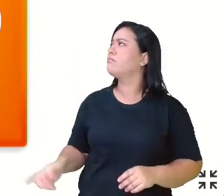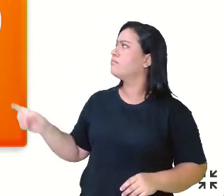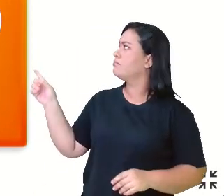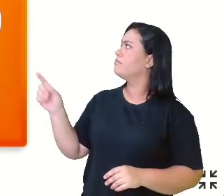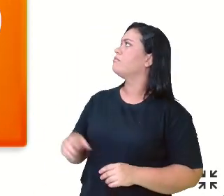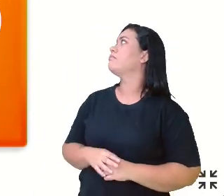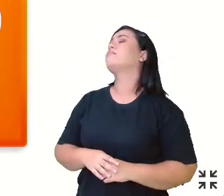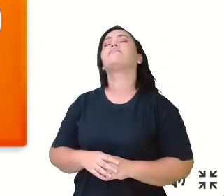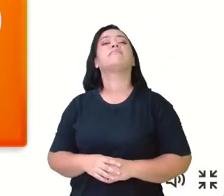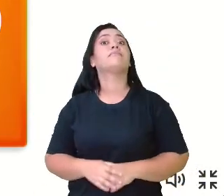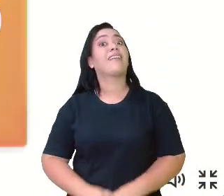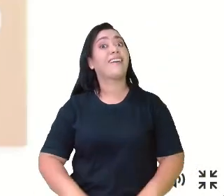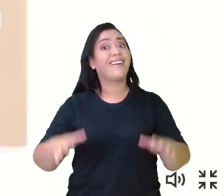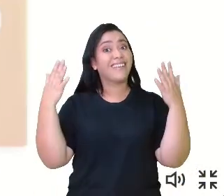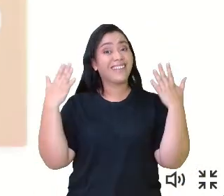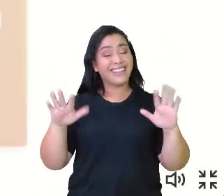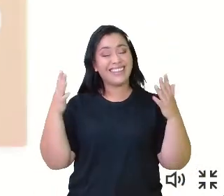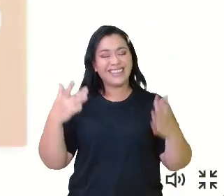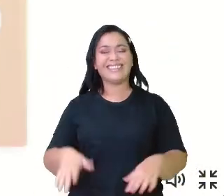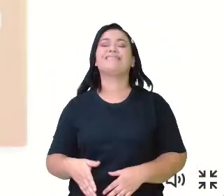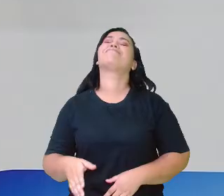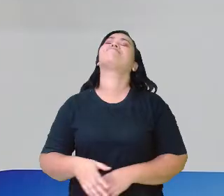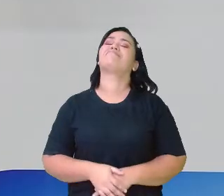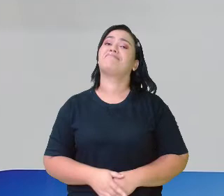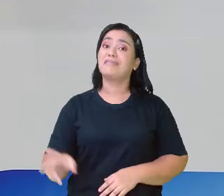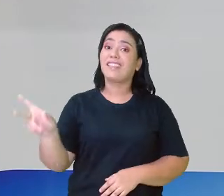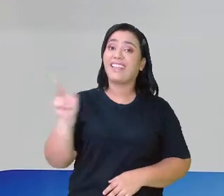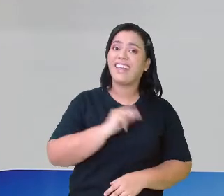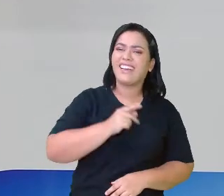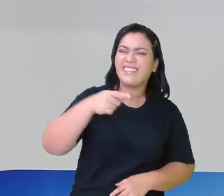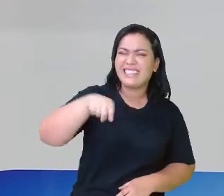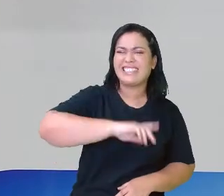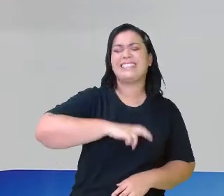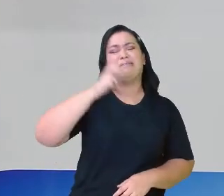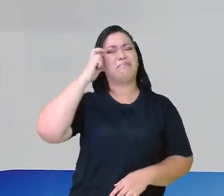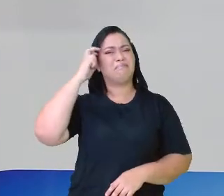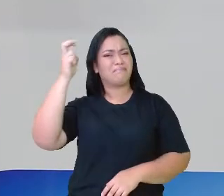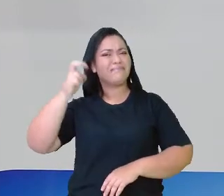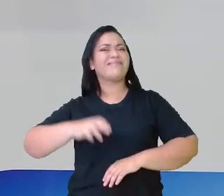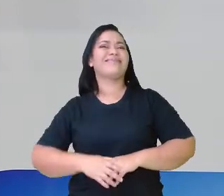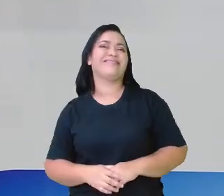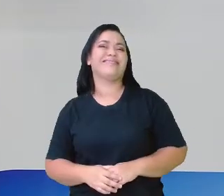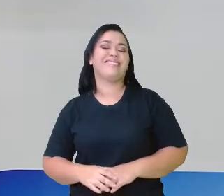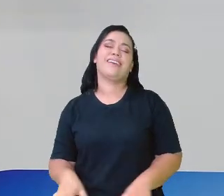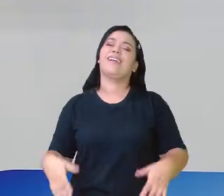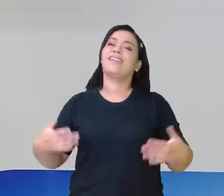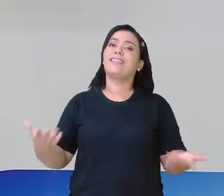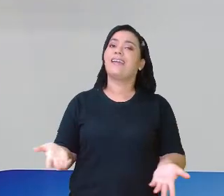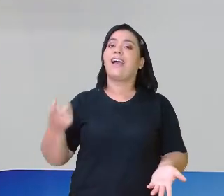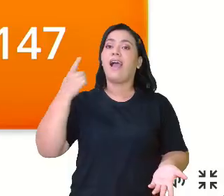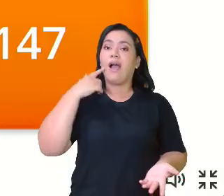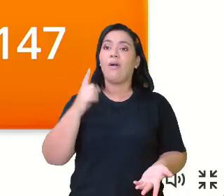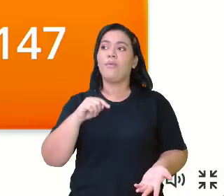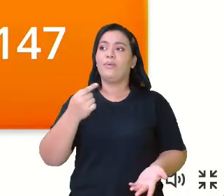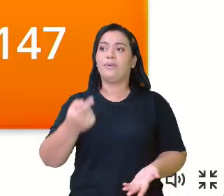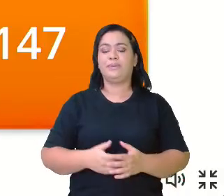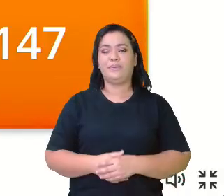gente. Eita, que vocês sabem demais! Vamos embora! Olha o próximo